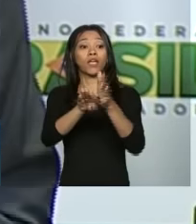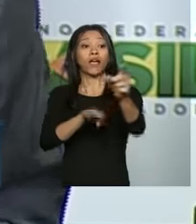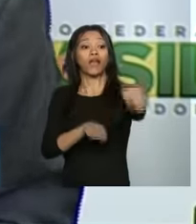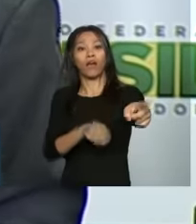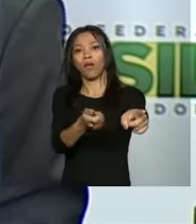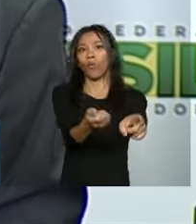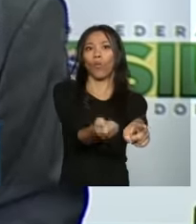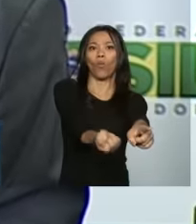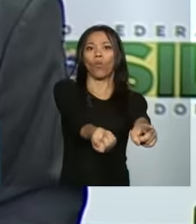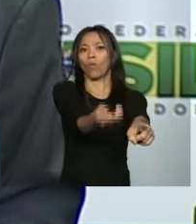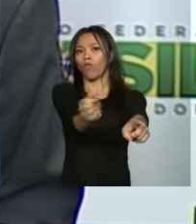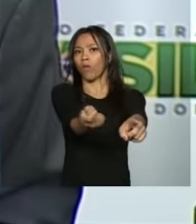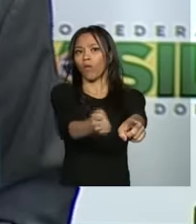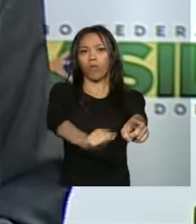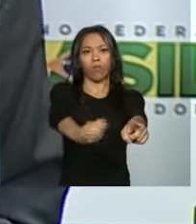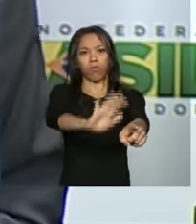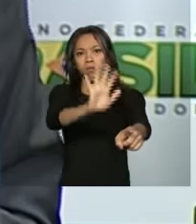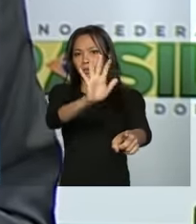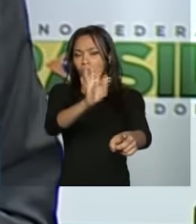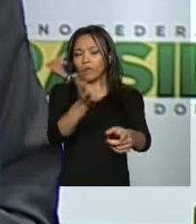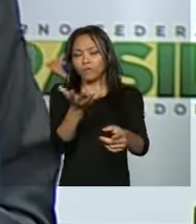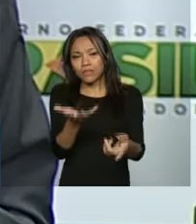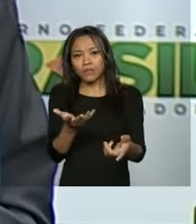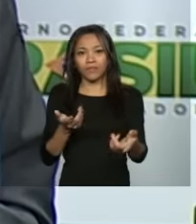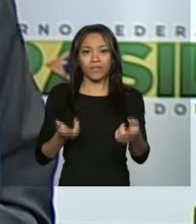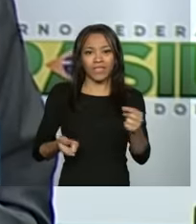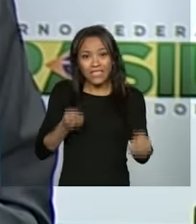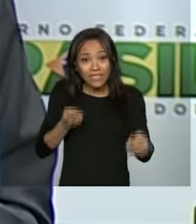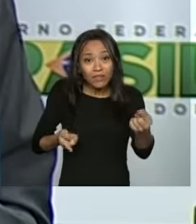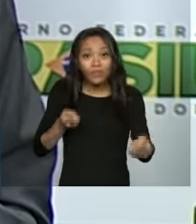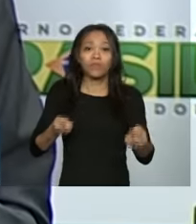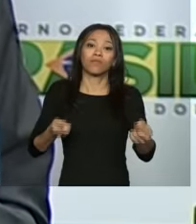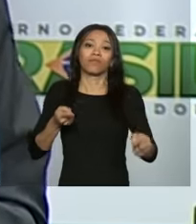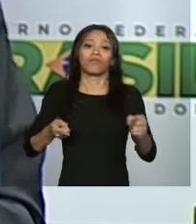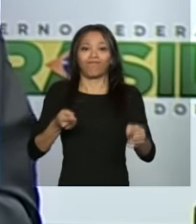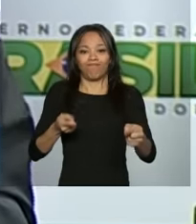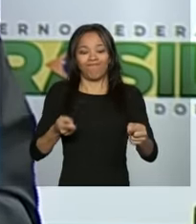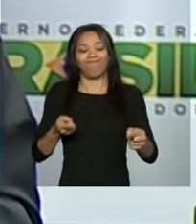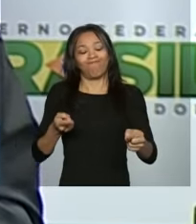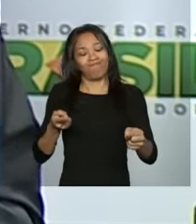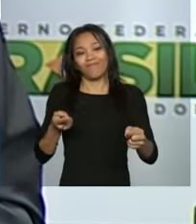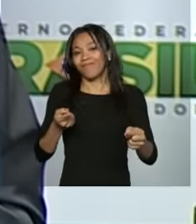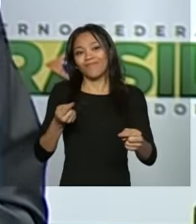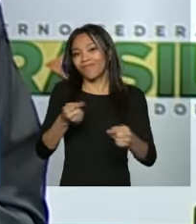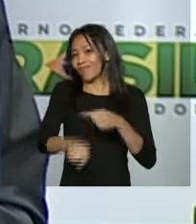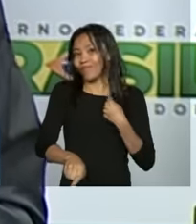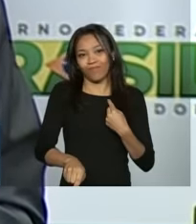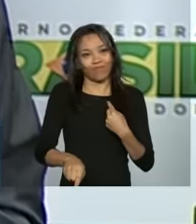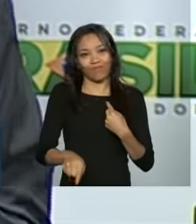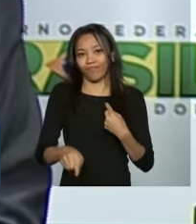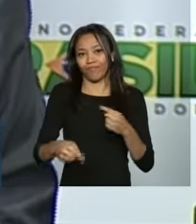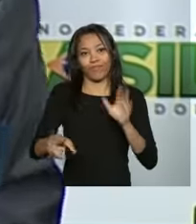original e essa agregação de preços de margens são eh inclusive ilegais